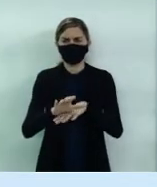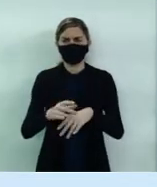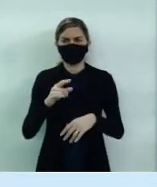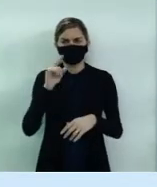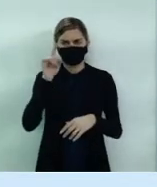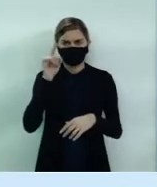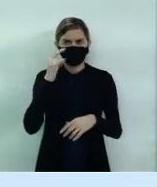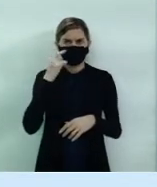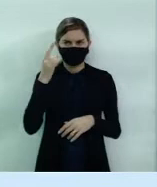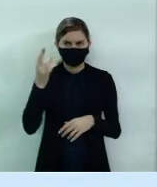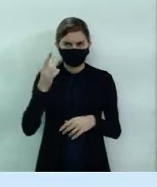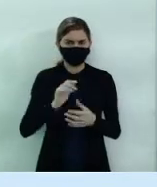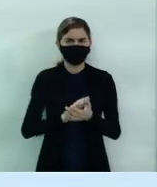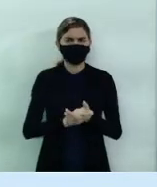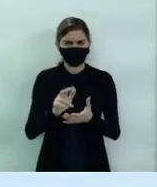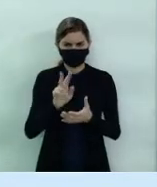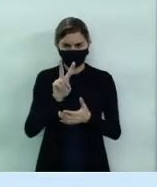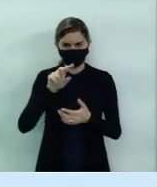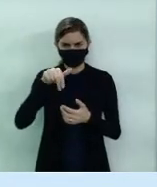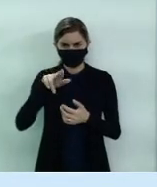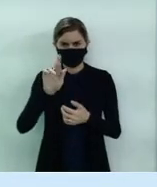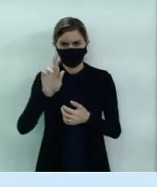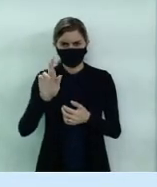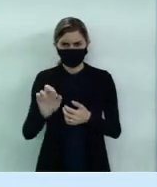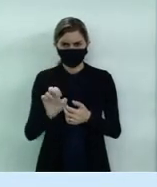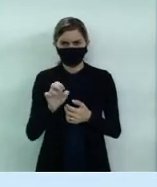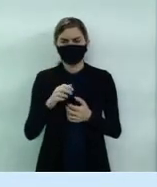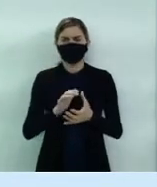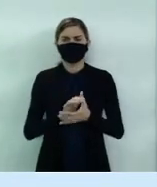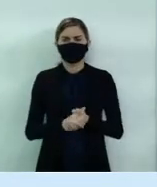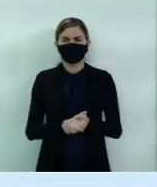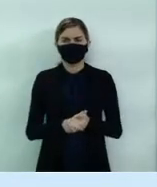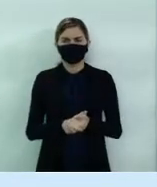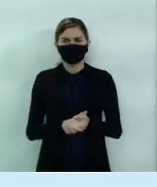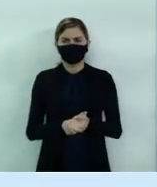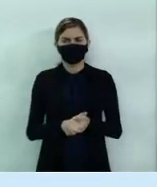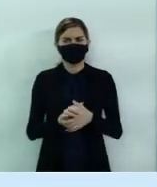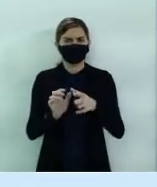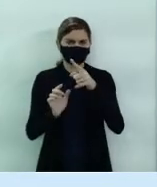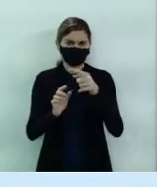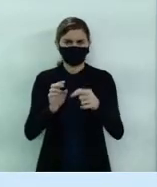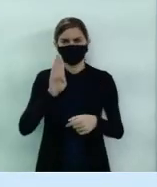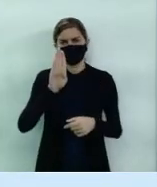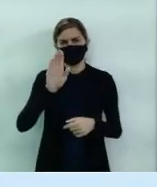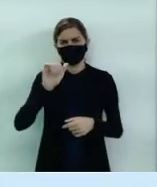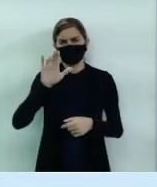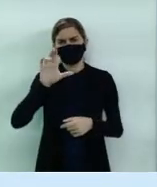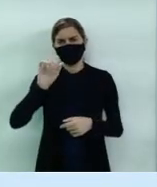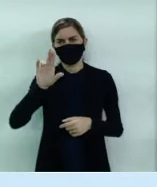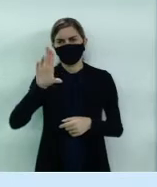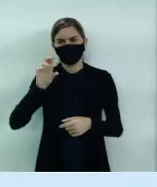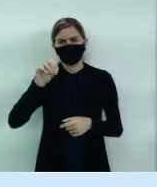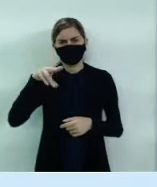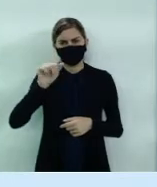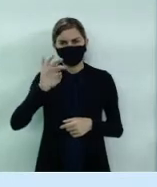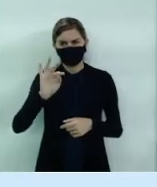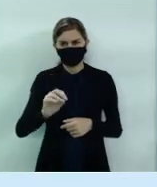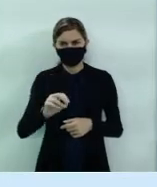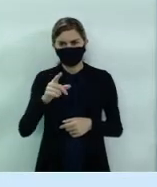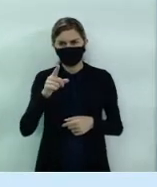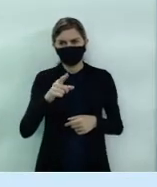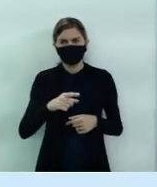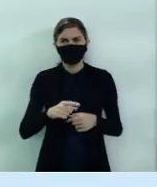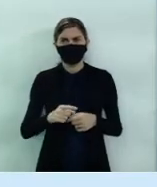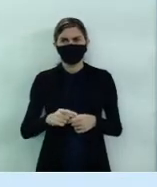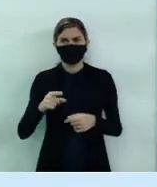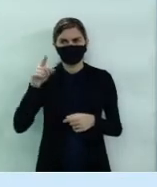aqui, eu coloquei o vinagre, certo? Eu tenho aqui o bicarbonato de sódio, só que o bicarbonato de